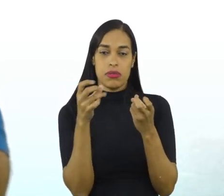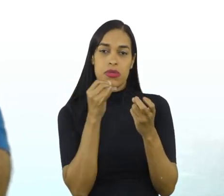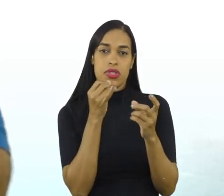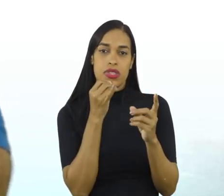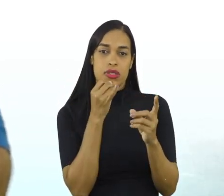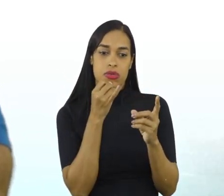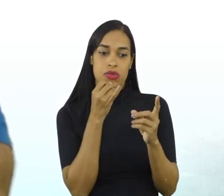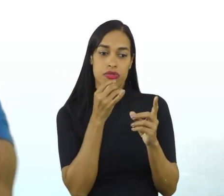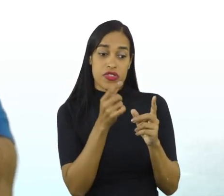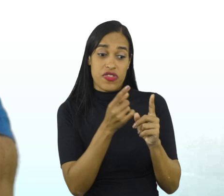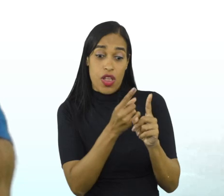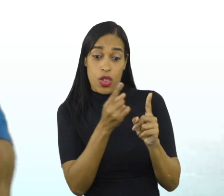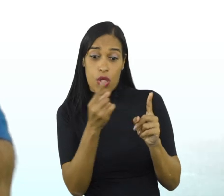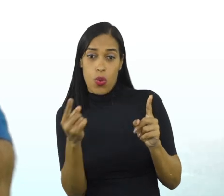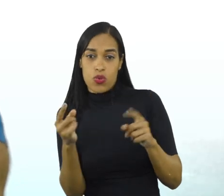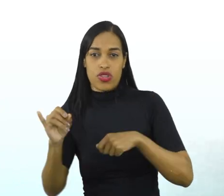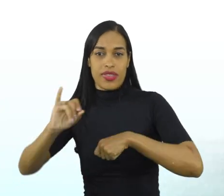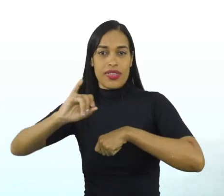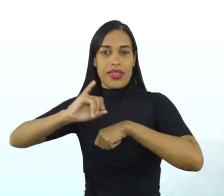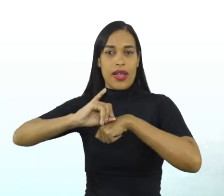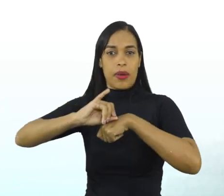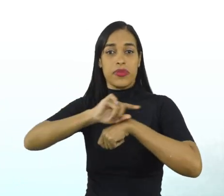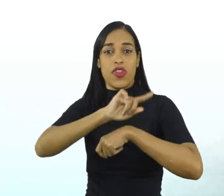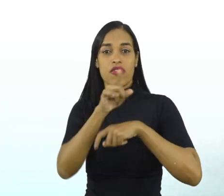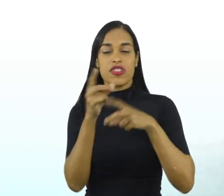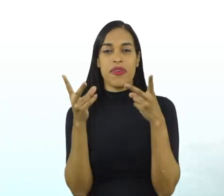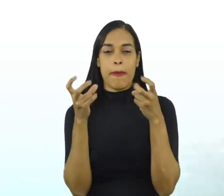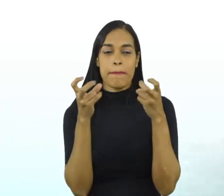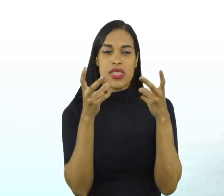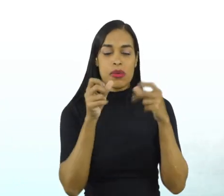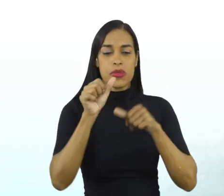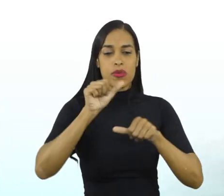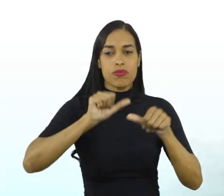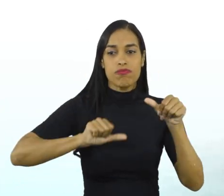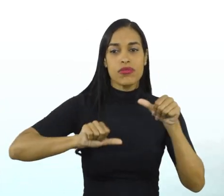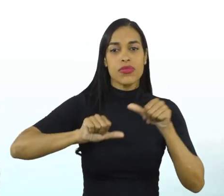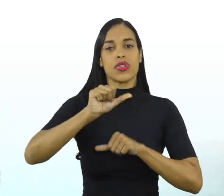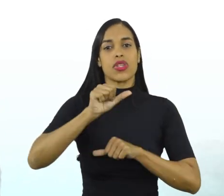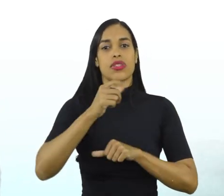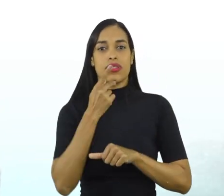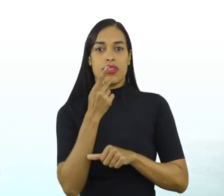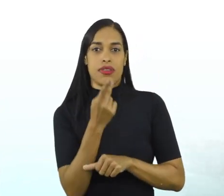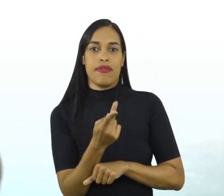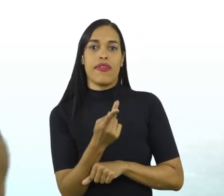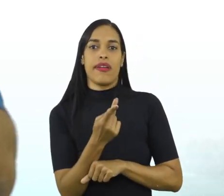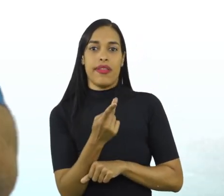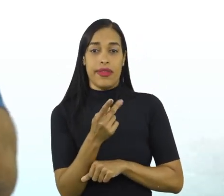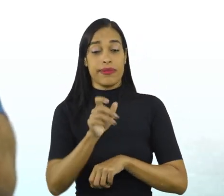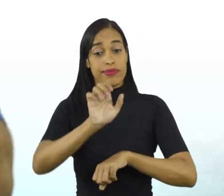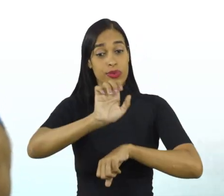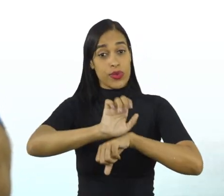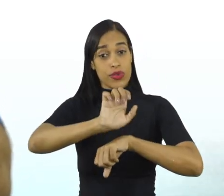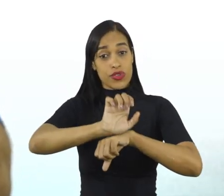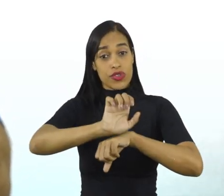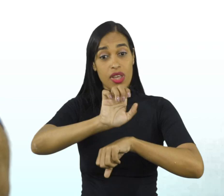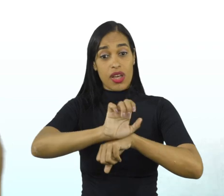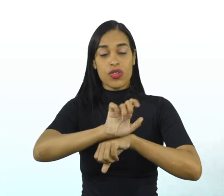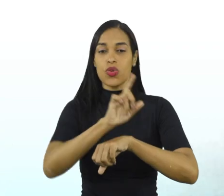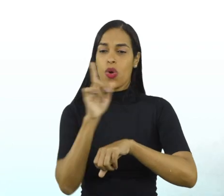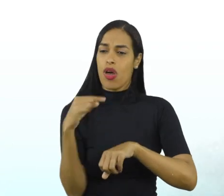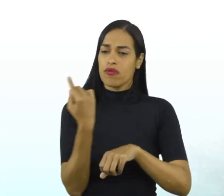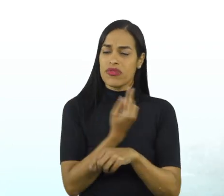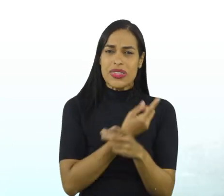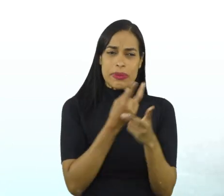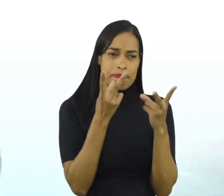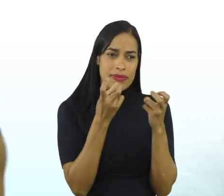você se afasta da capital, mais você vai percebendo a mudança no falar. Veja, dentro do próprio estado, a